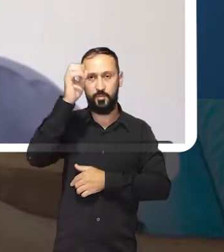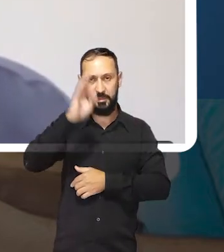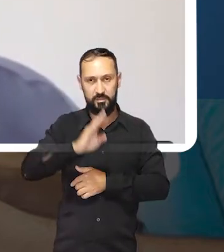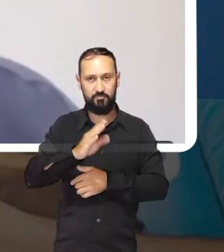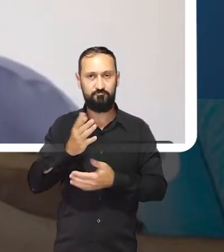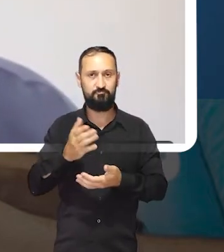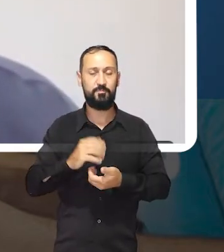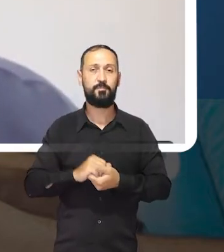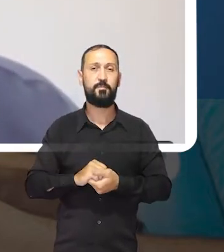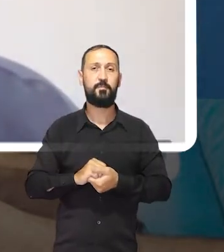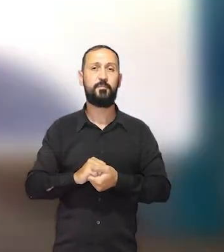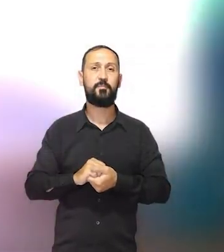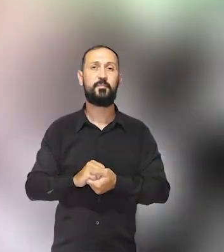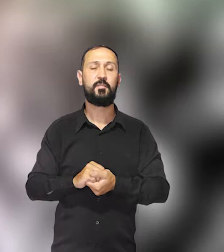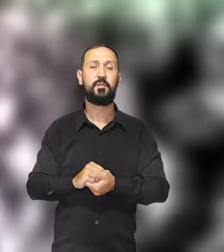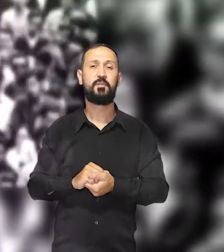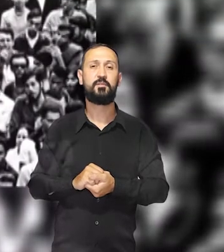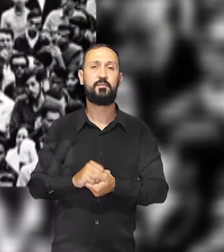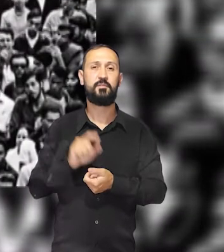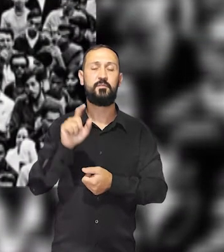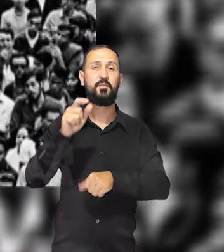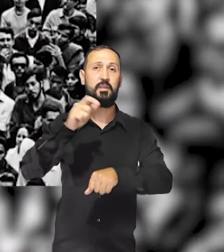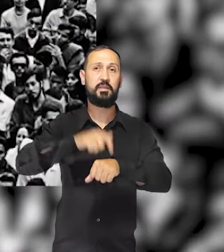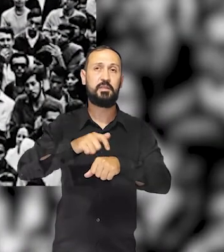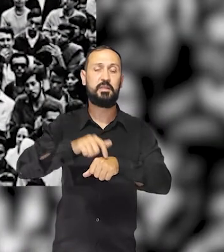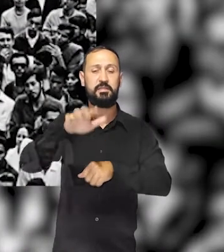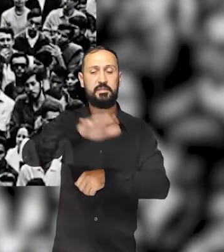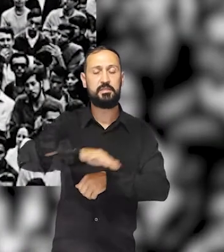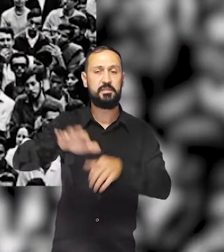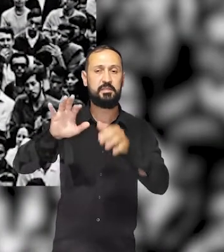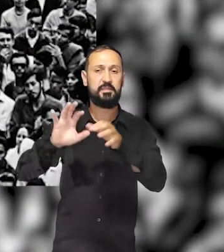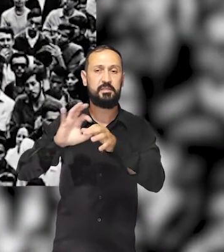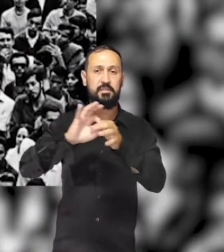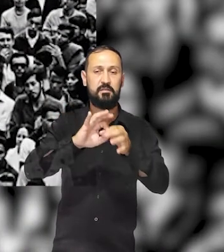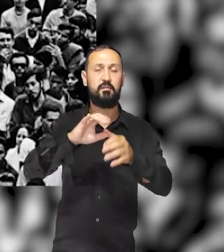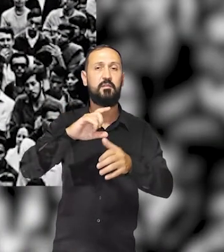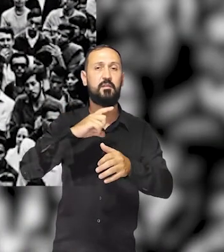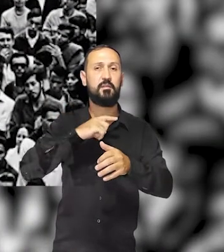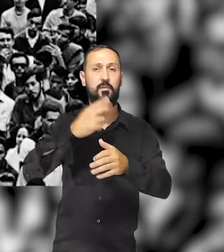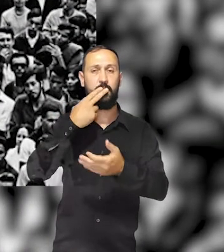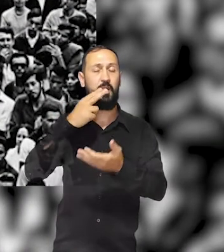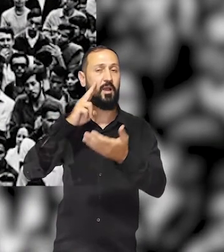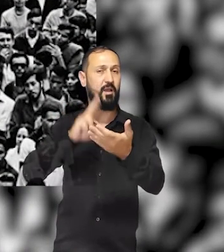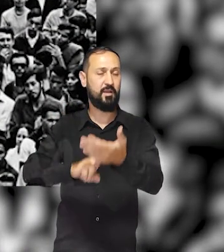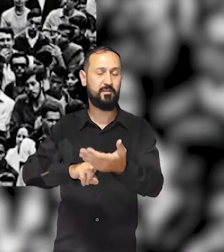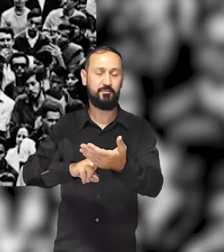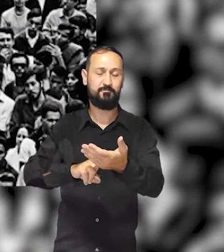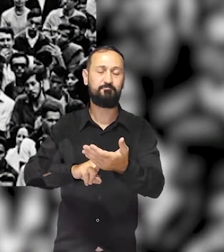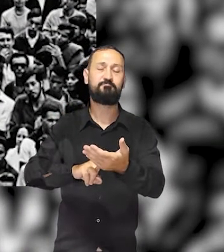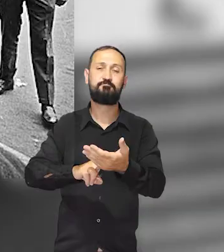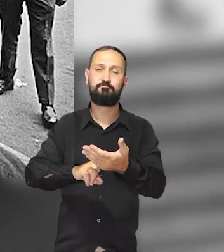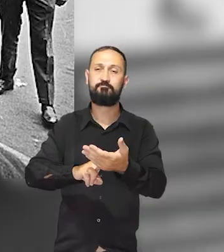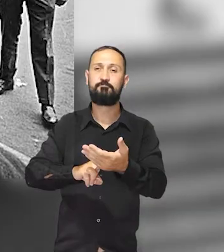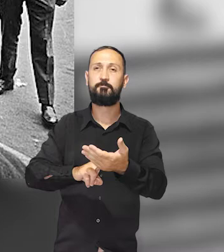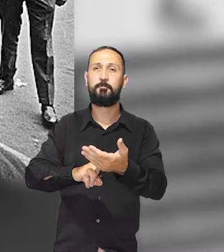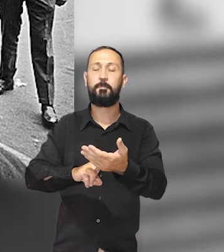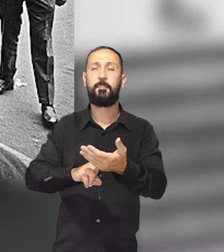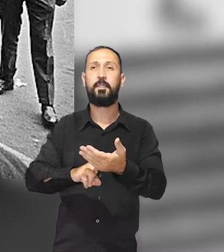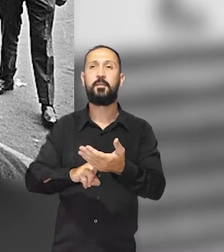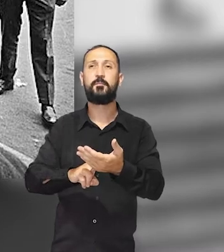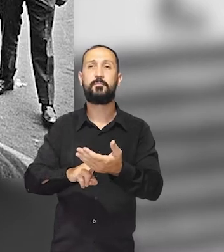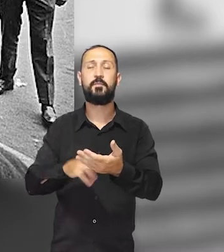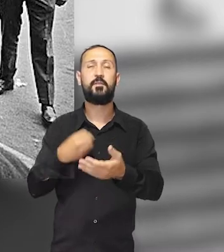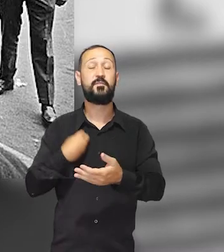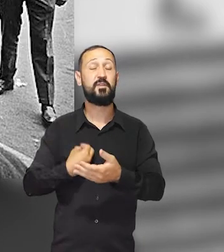política brasileira, né? E é nesse ambiente que transcorre o espírito das cartas. A